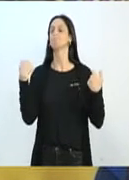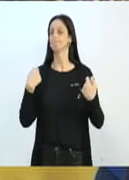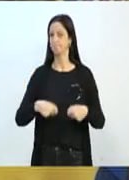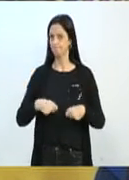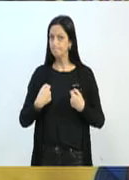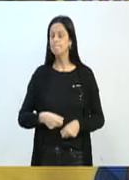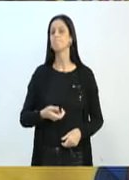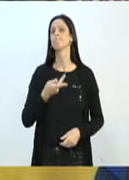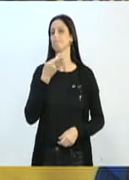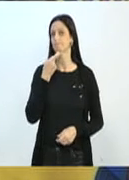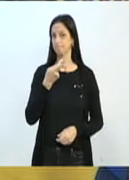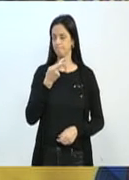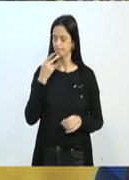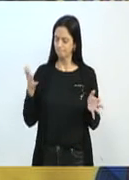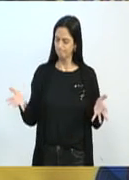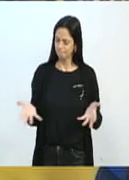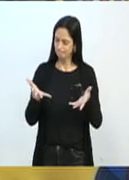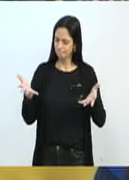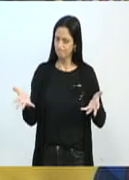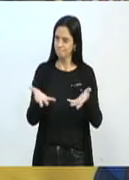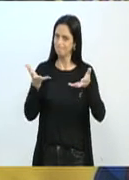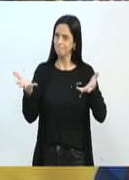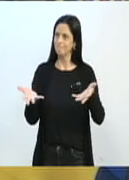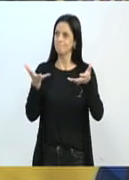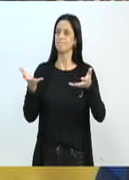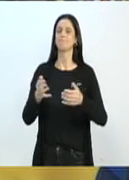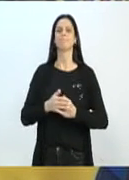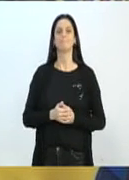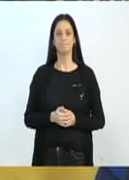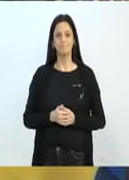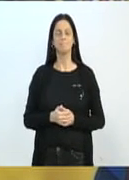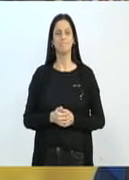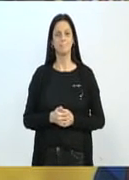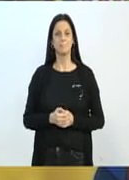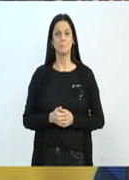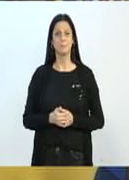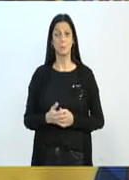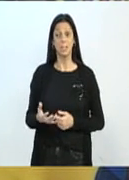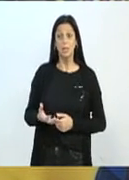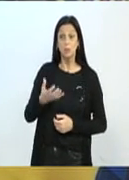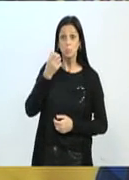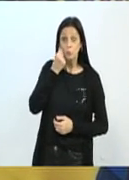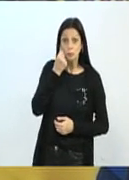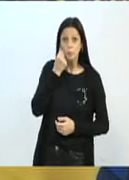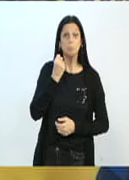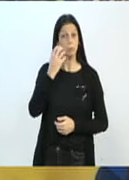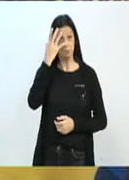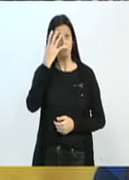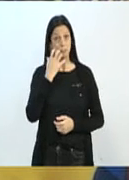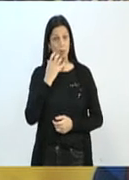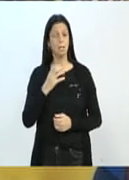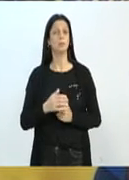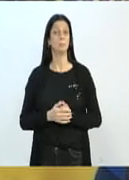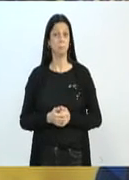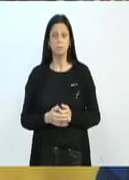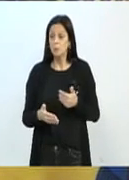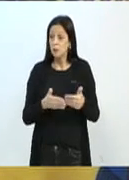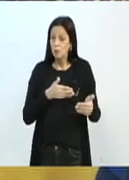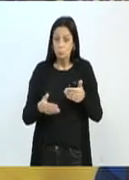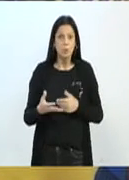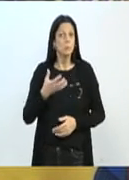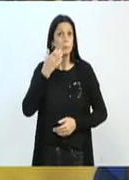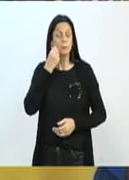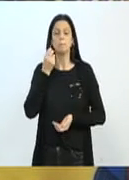falar incentivar e com seriedade né que adoçam assim como qualquer adução né